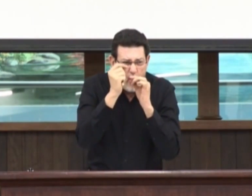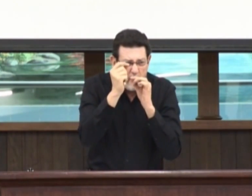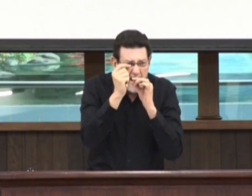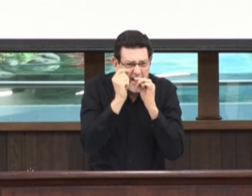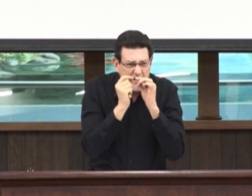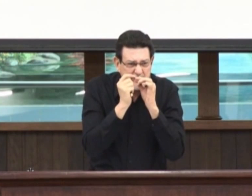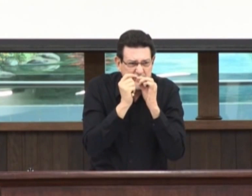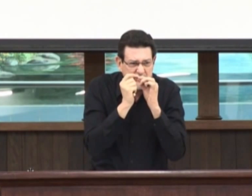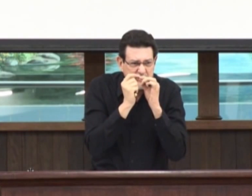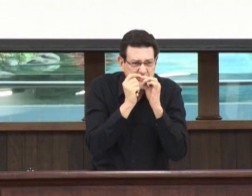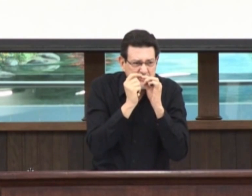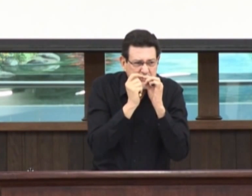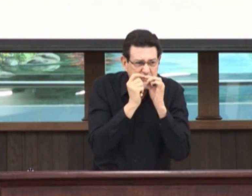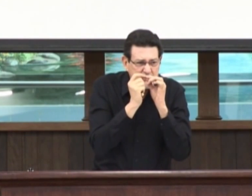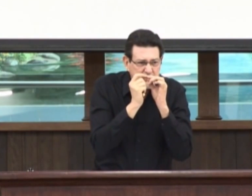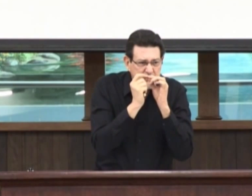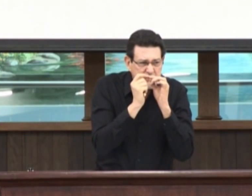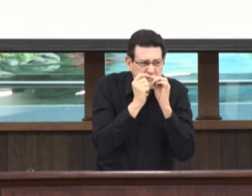Nem um coma.